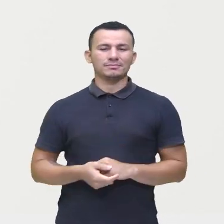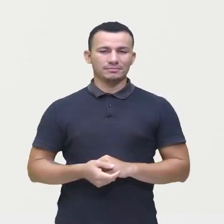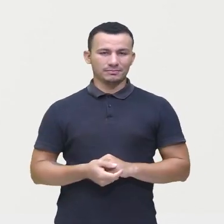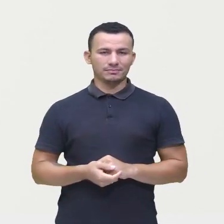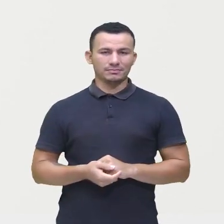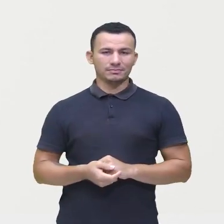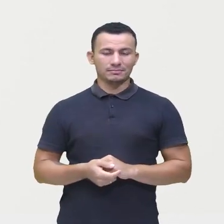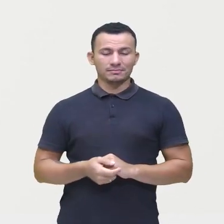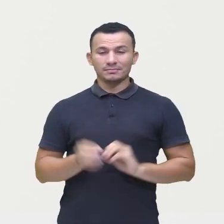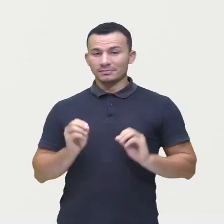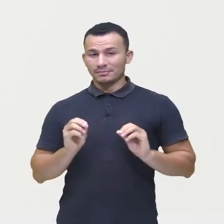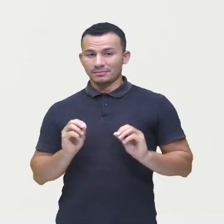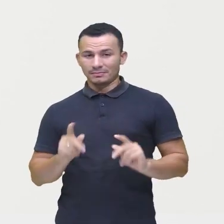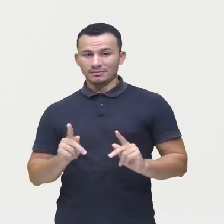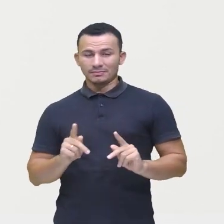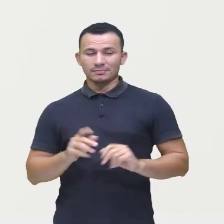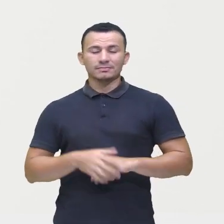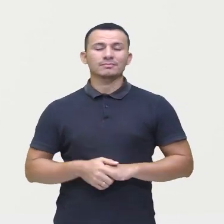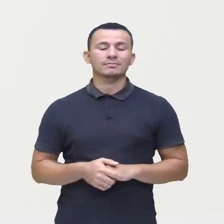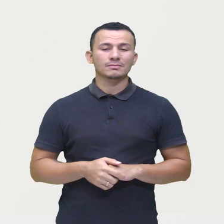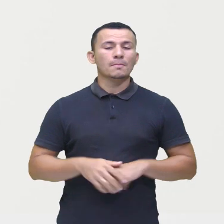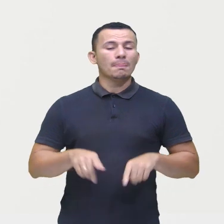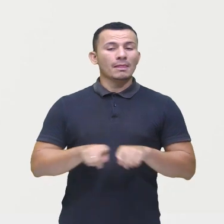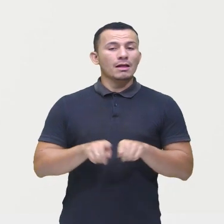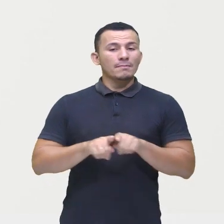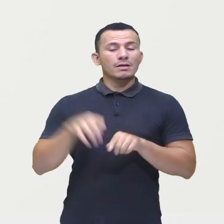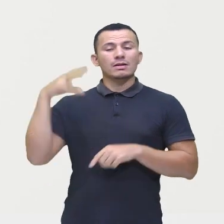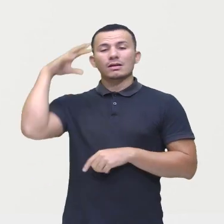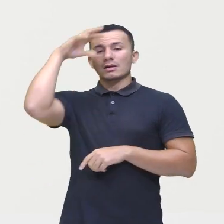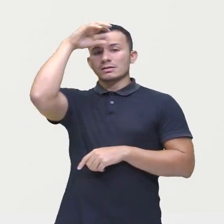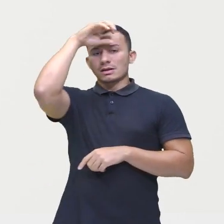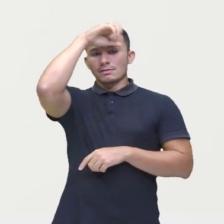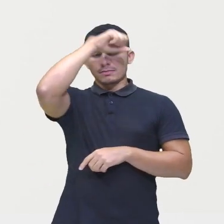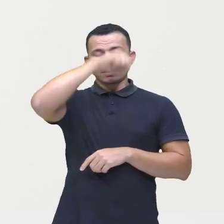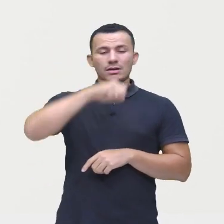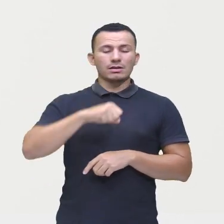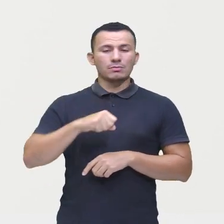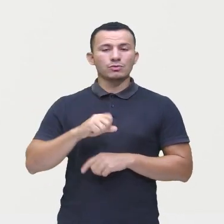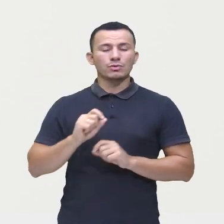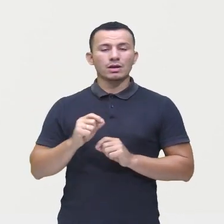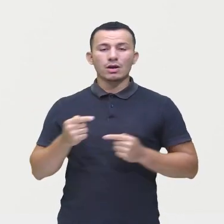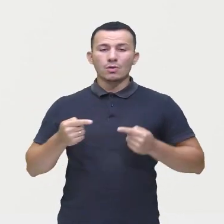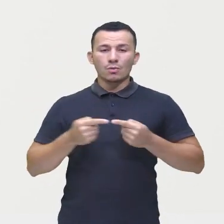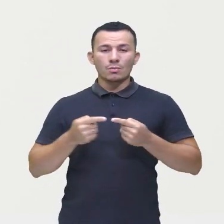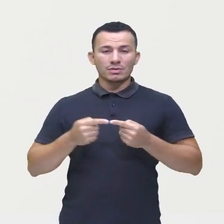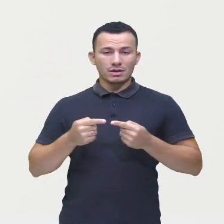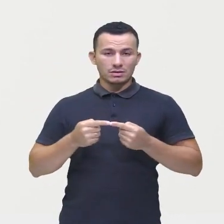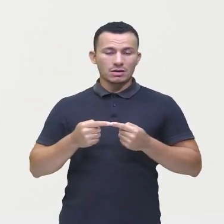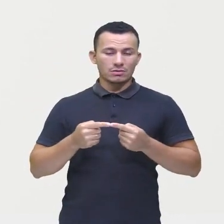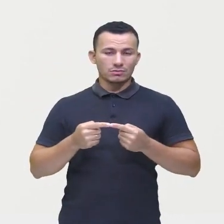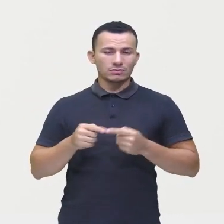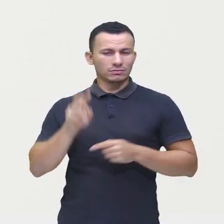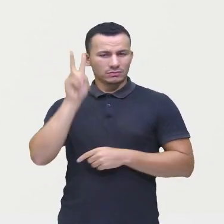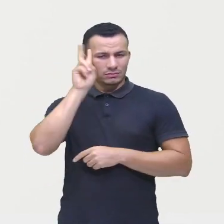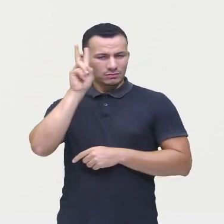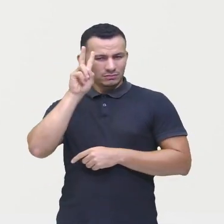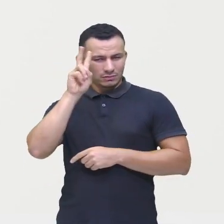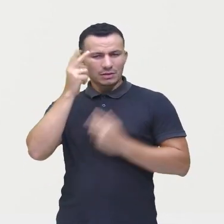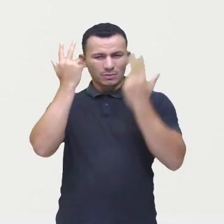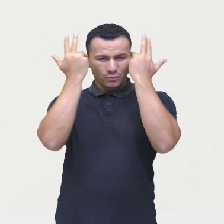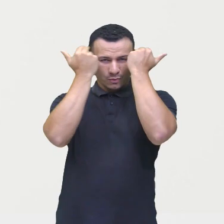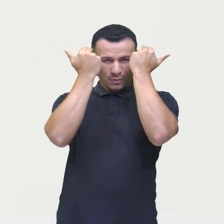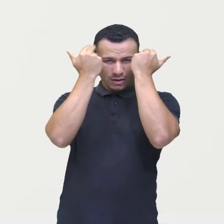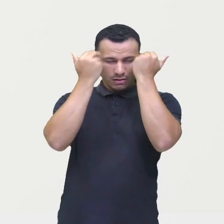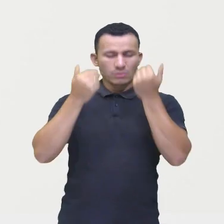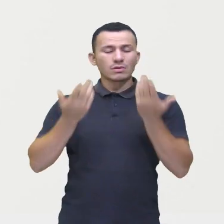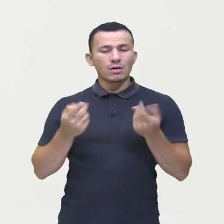tá certo? Nós também vimos a ideia de quê? Nós vimos a ideia de combinação, ok? Também nós vimos a